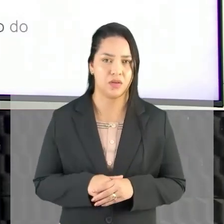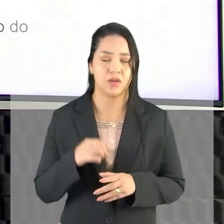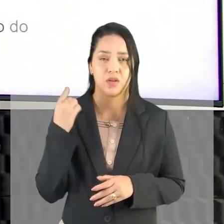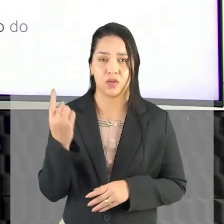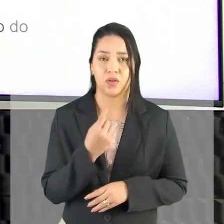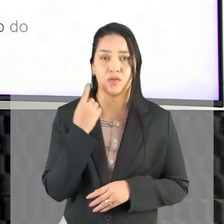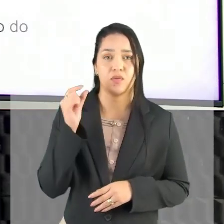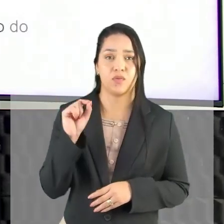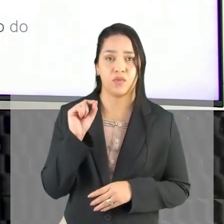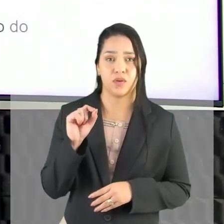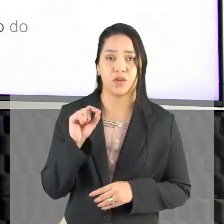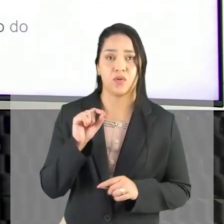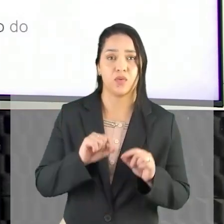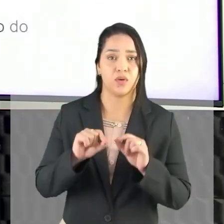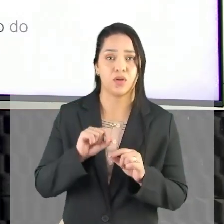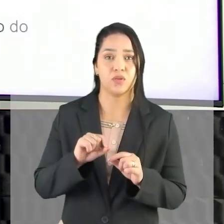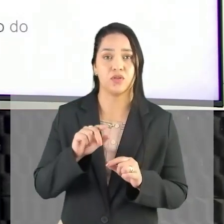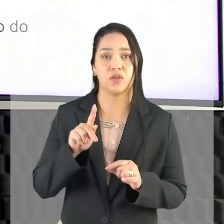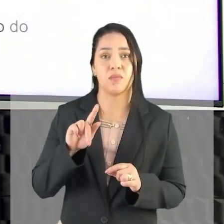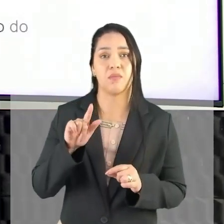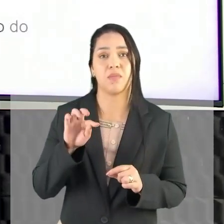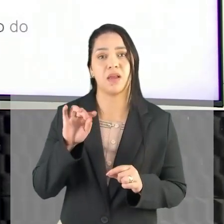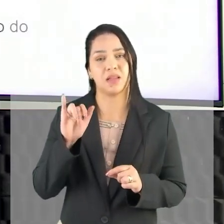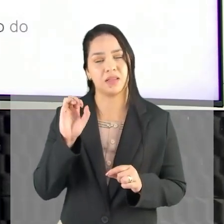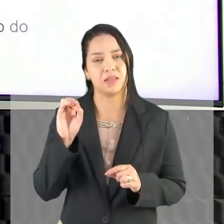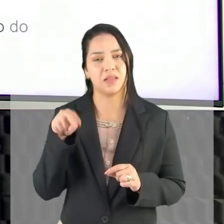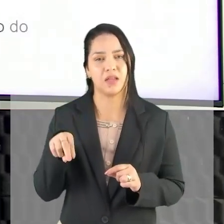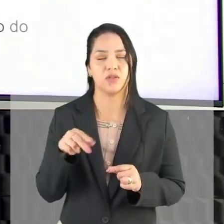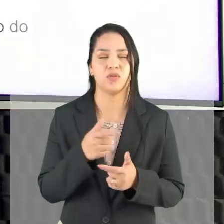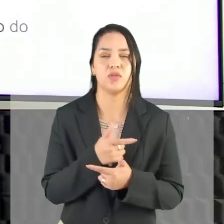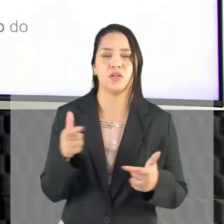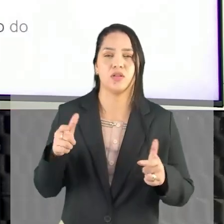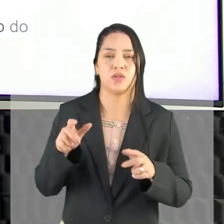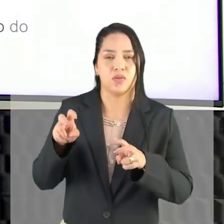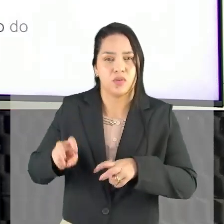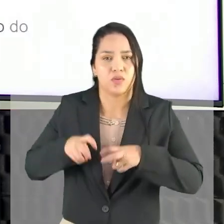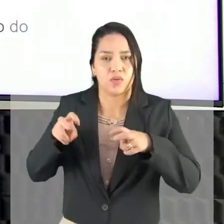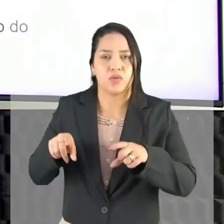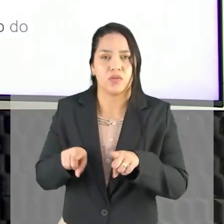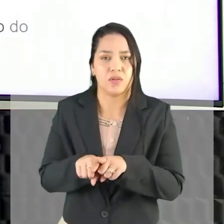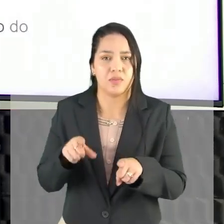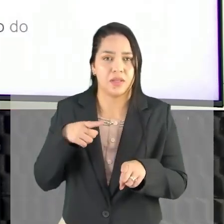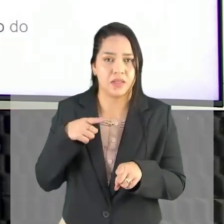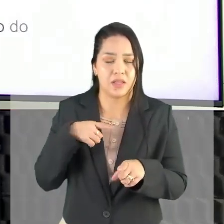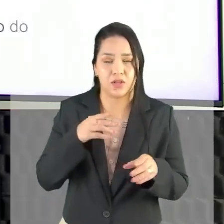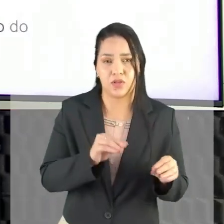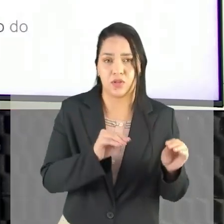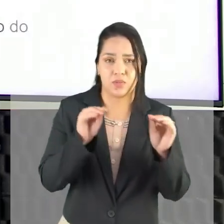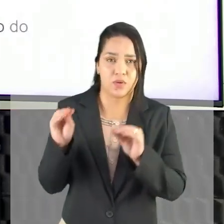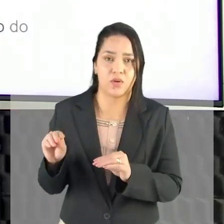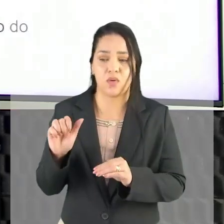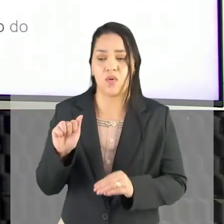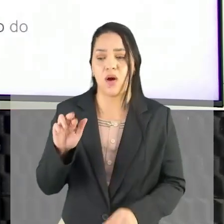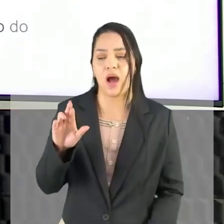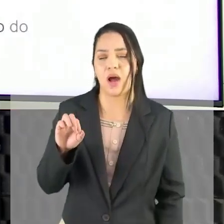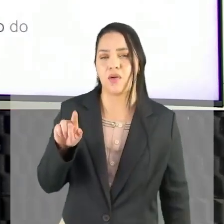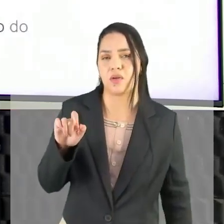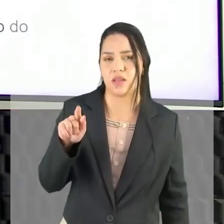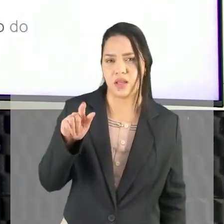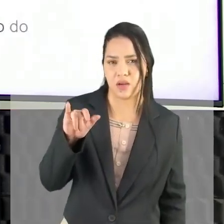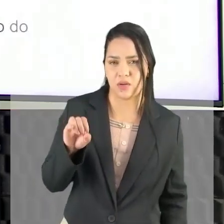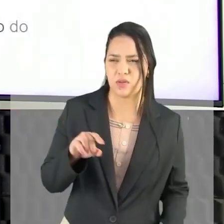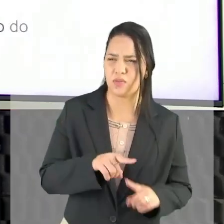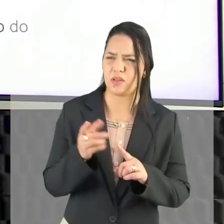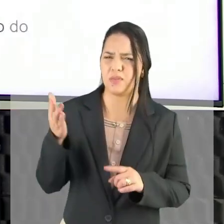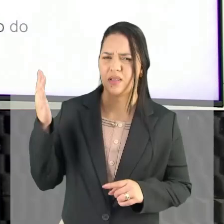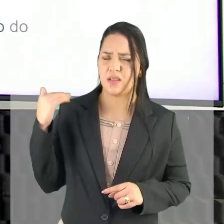gente foi ocupado segundo um regime de plantation, que é a grande lavoura monocultora de exportação, o agronegócio. Só que